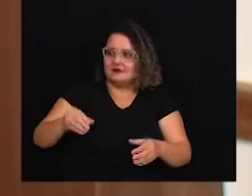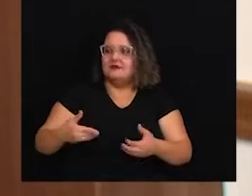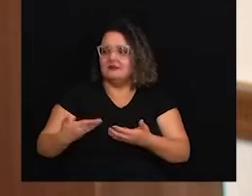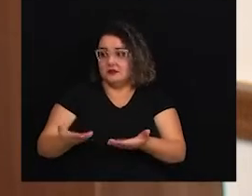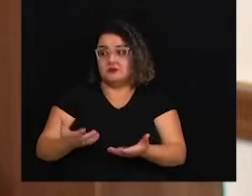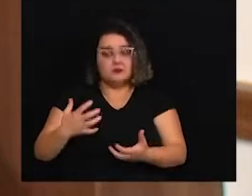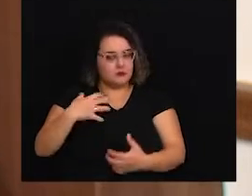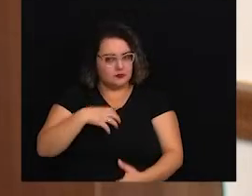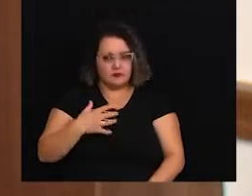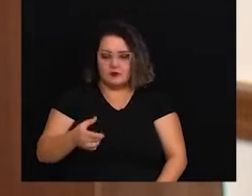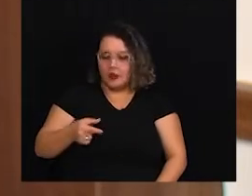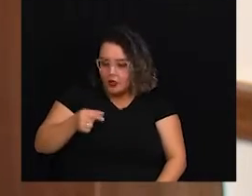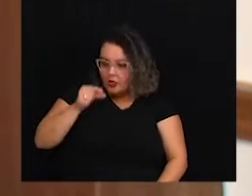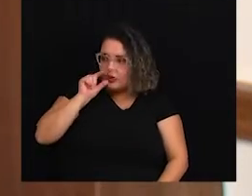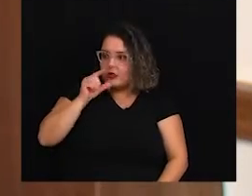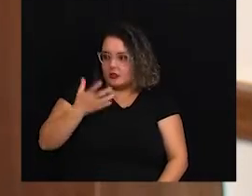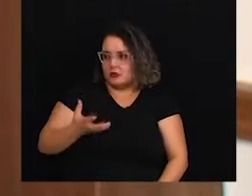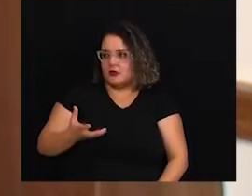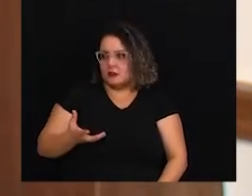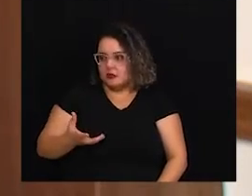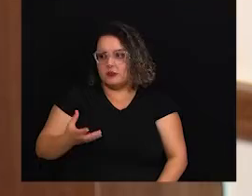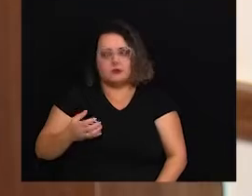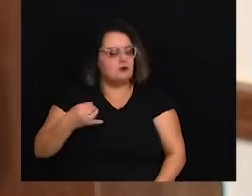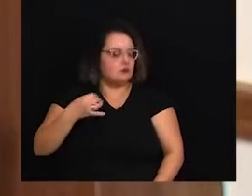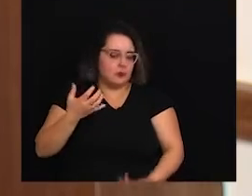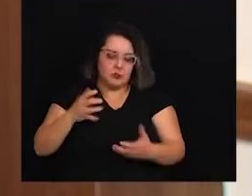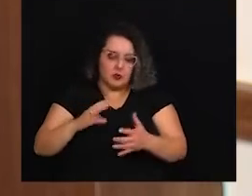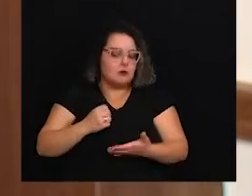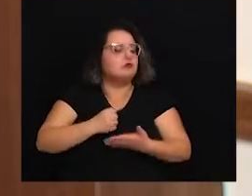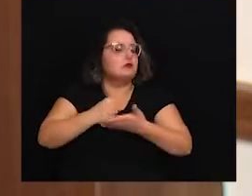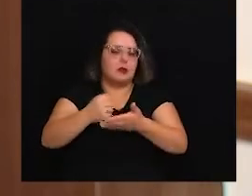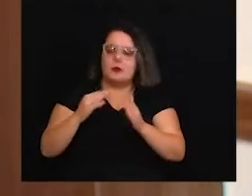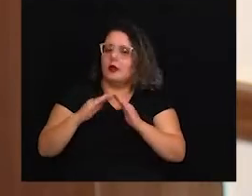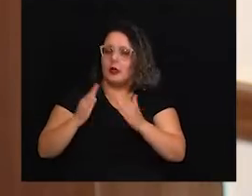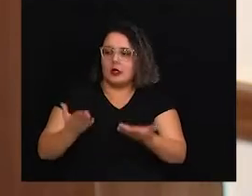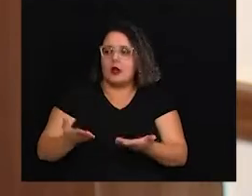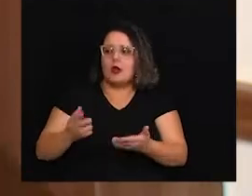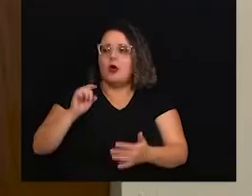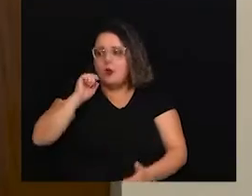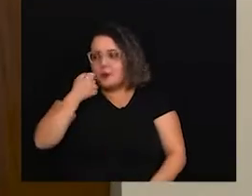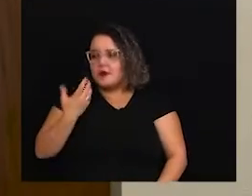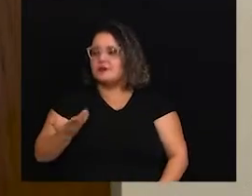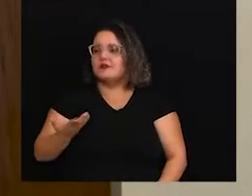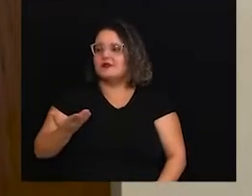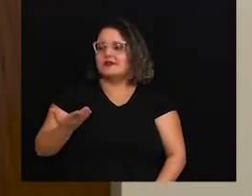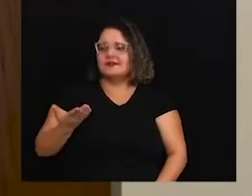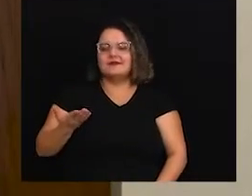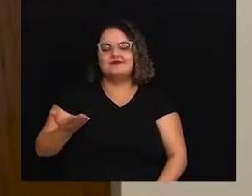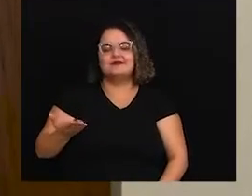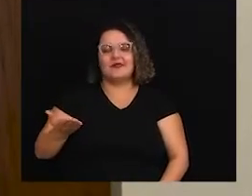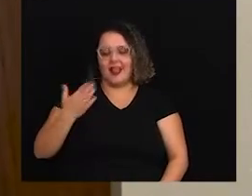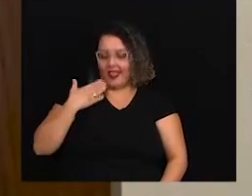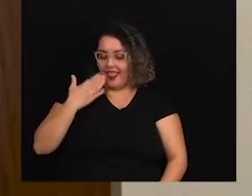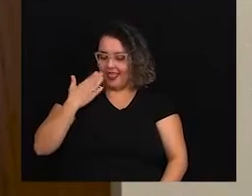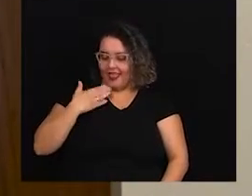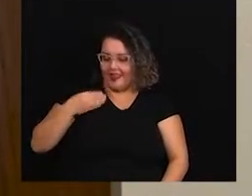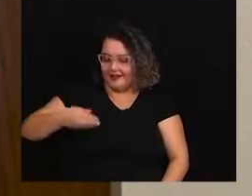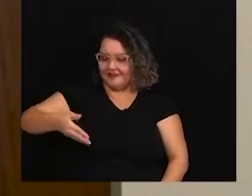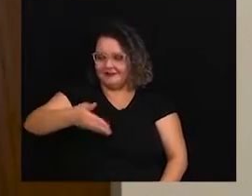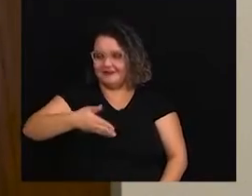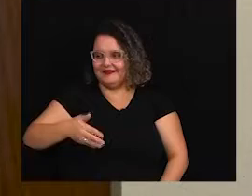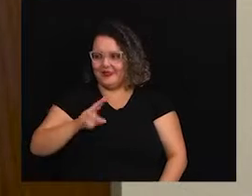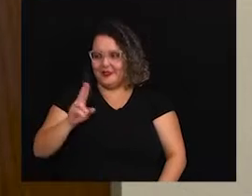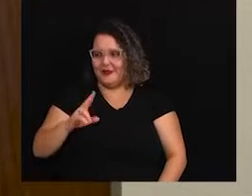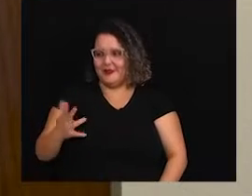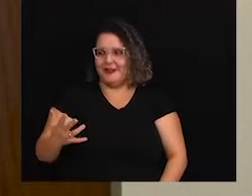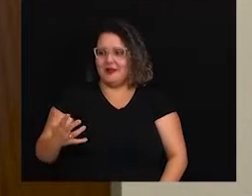aqui vai servir dessa forma, cachaçinha, quiser tomar aqui, quiser levar para casa, molhinho de pimenta, o pãozinho e essa